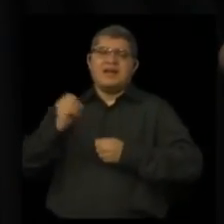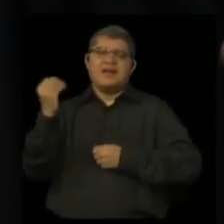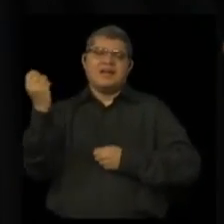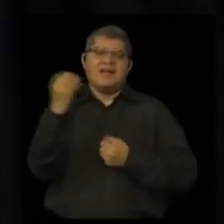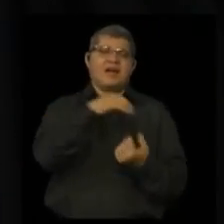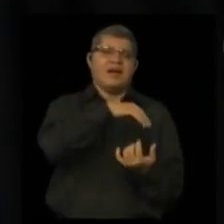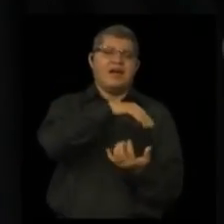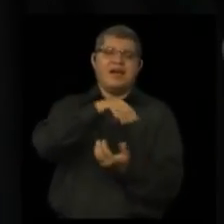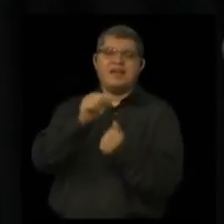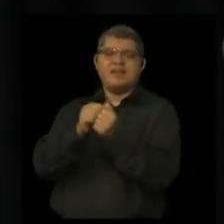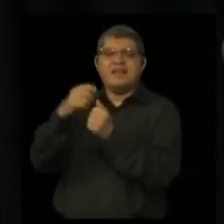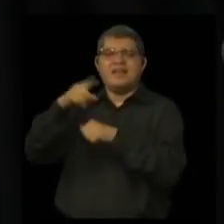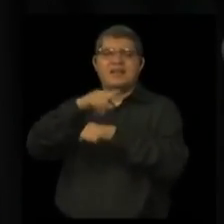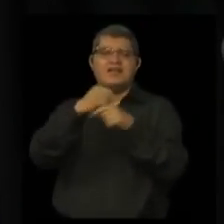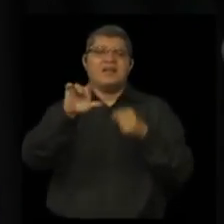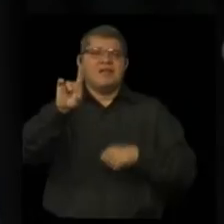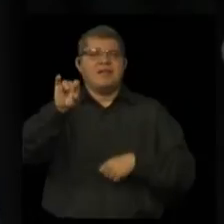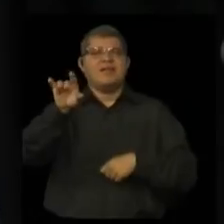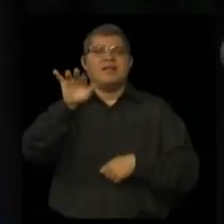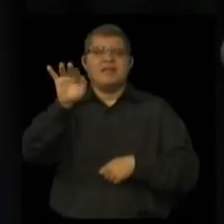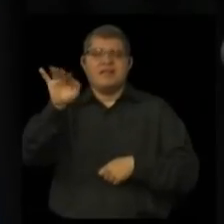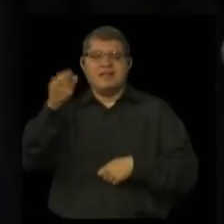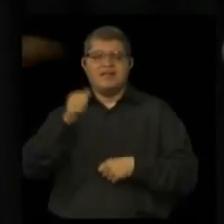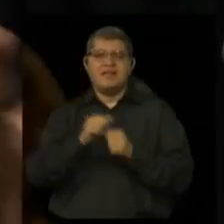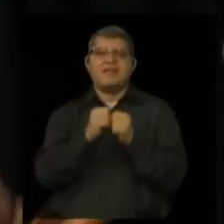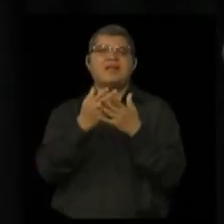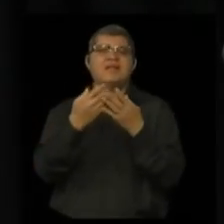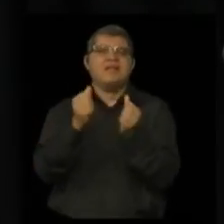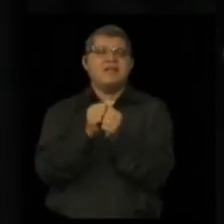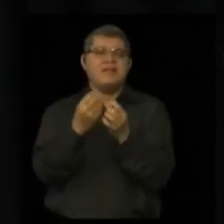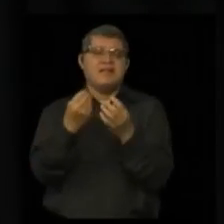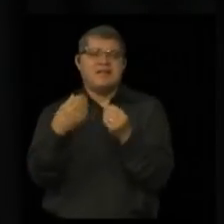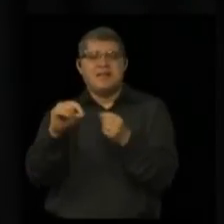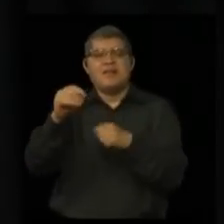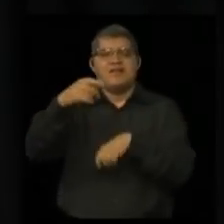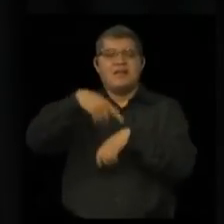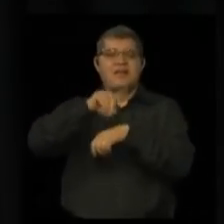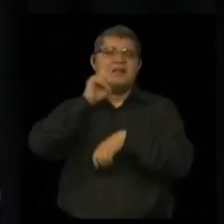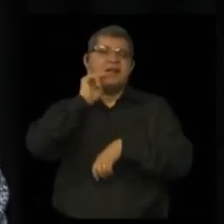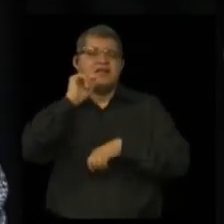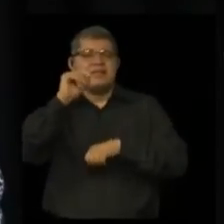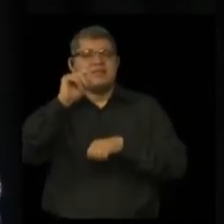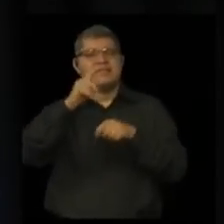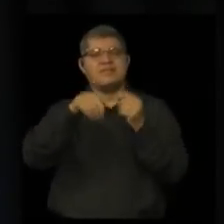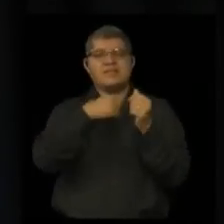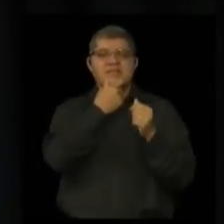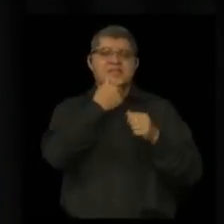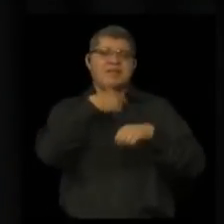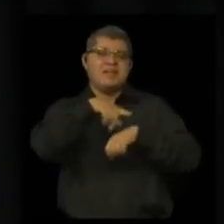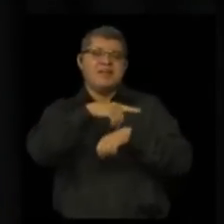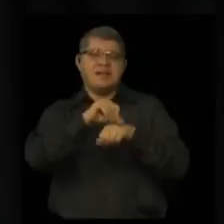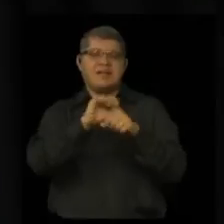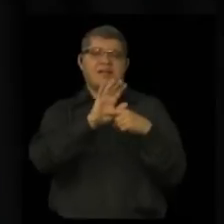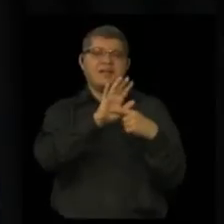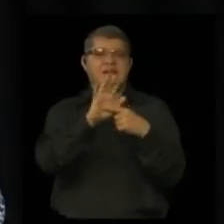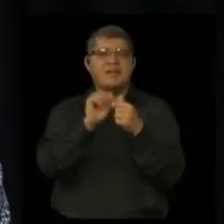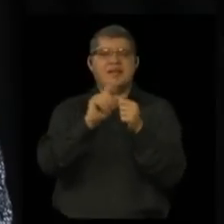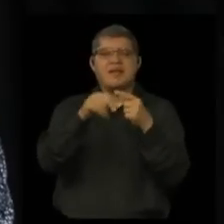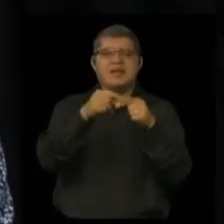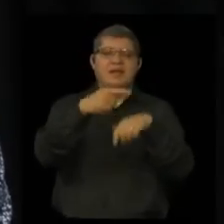mundo com ela, com Del Feliz. A gente esteve juntos tanto em Nova York como em Londres, também se apresentando lá,